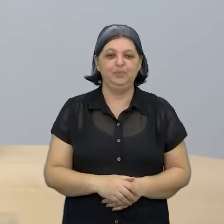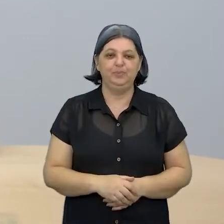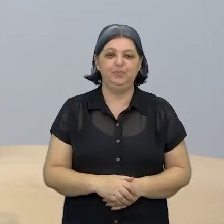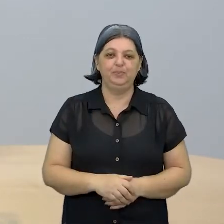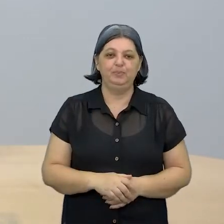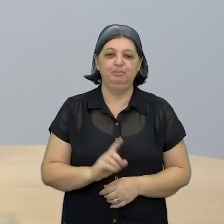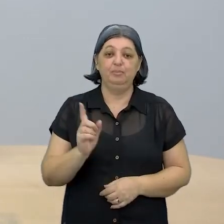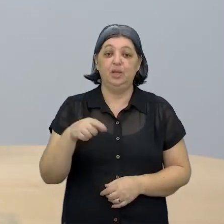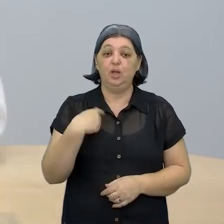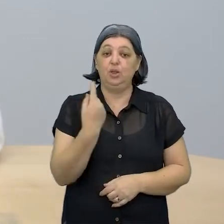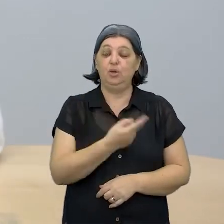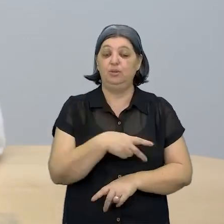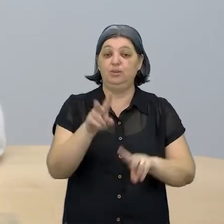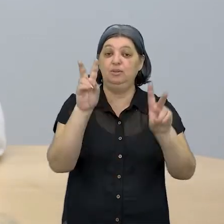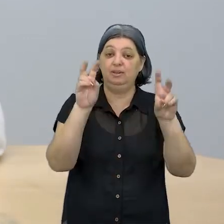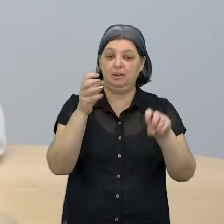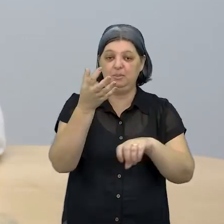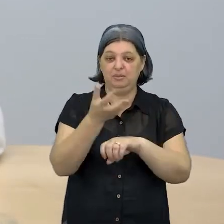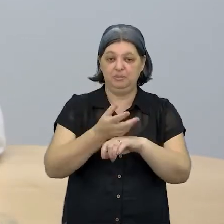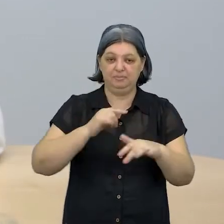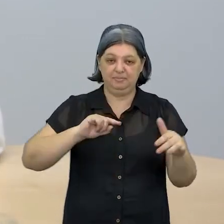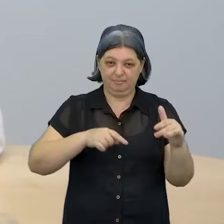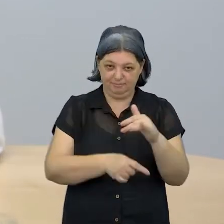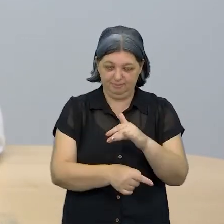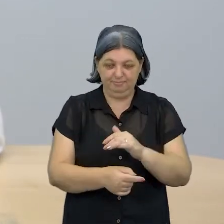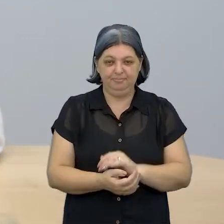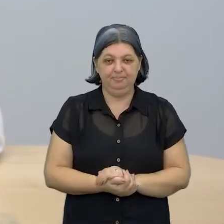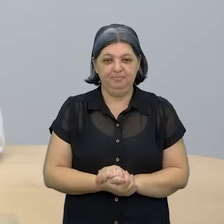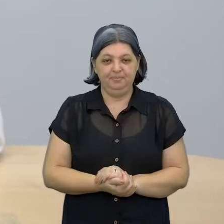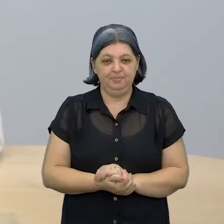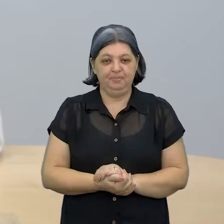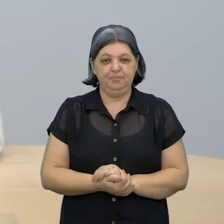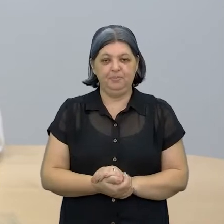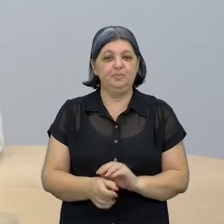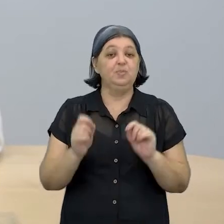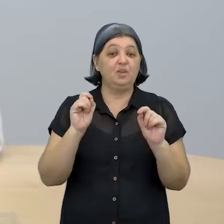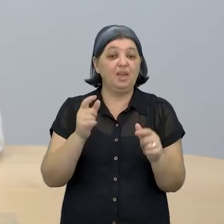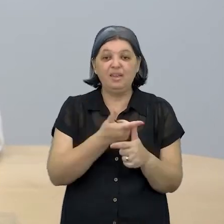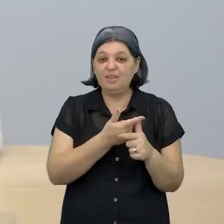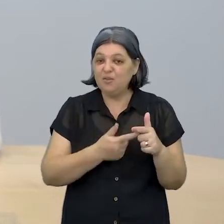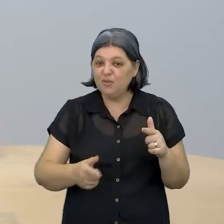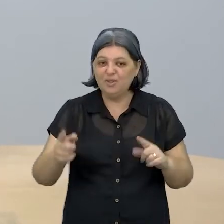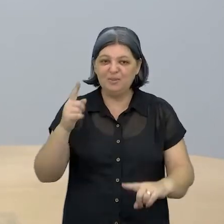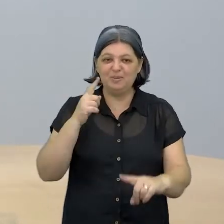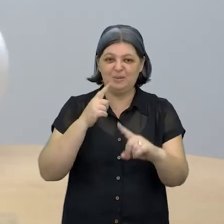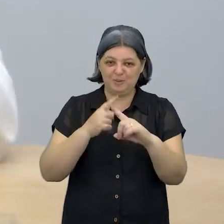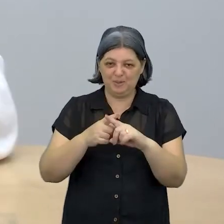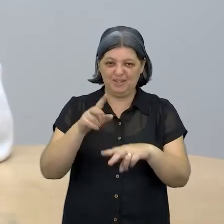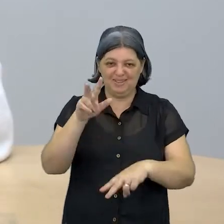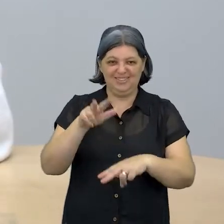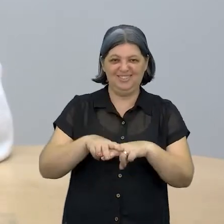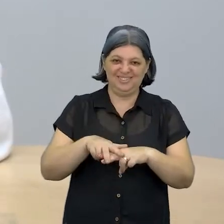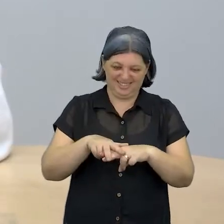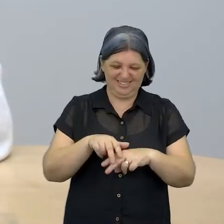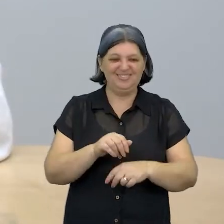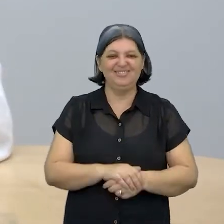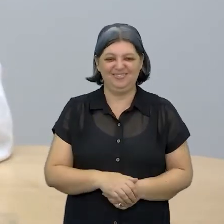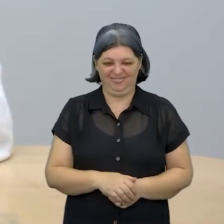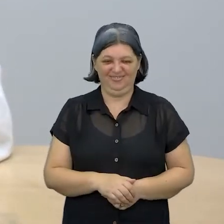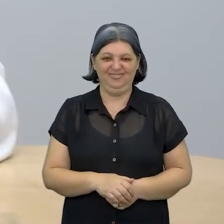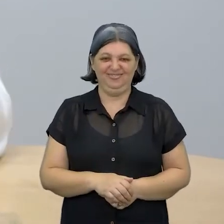nosso aprofundamento, né? O nosso quem divide, multiplica. Hashtag quem divide, multiplica,